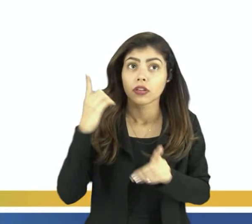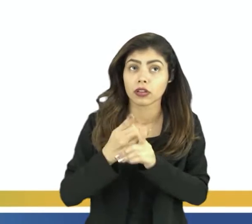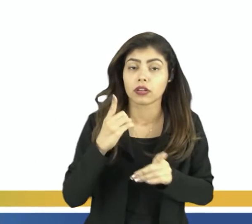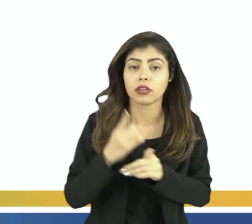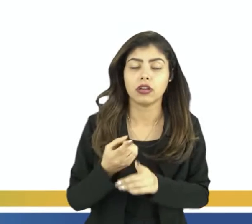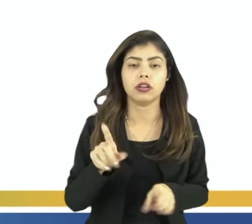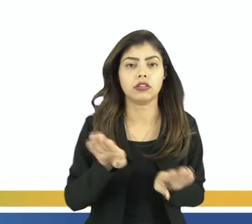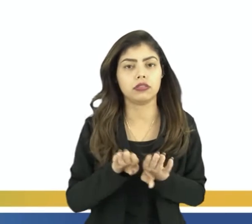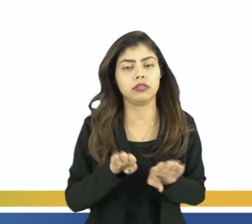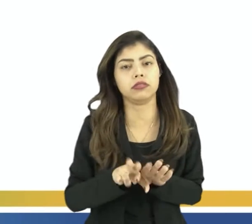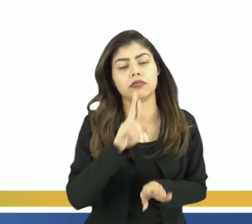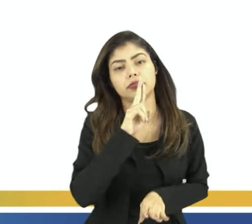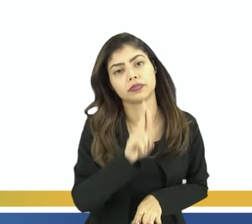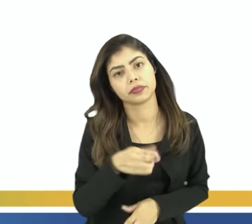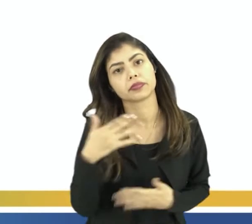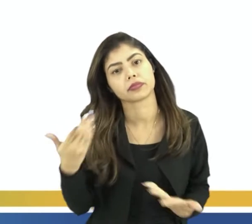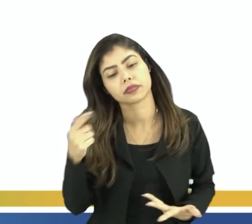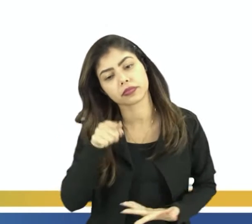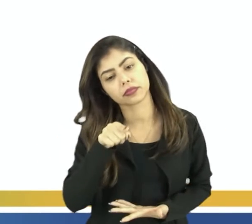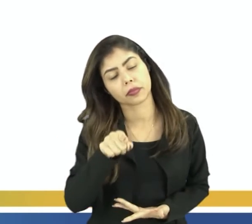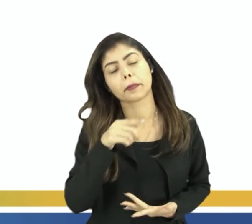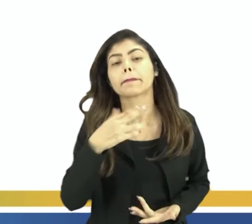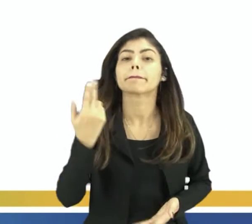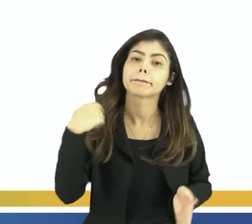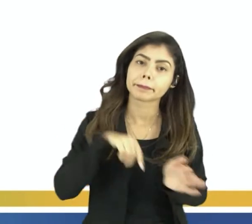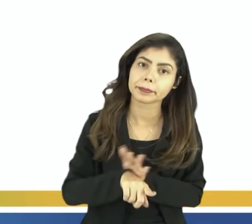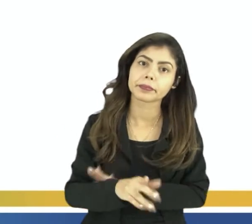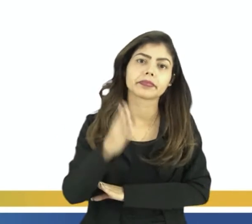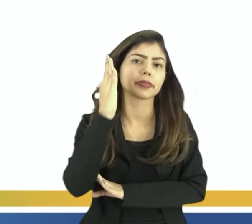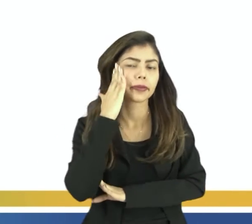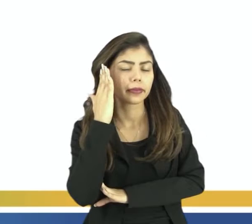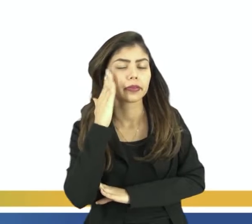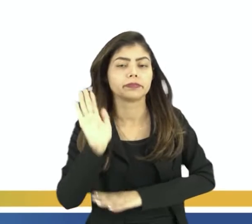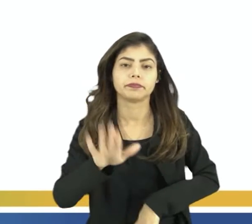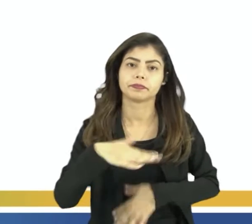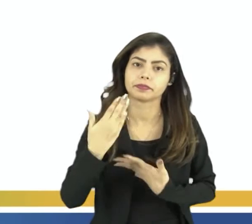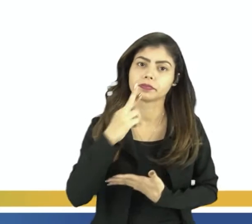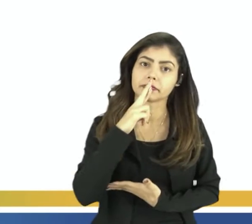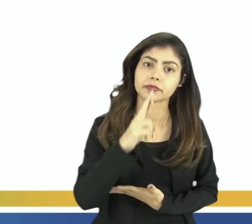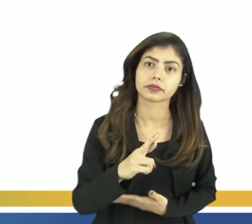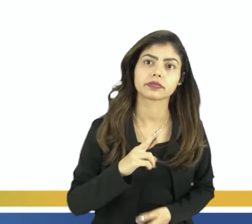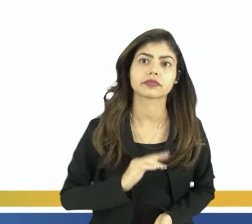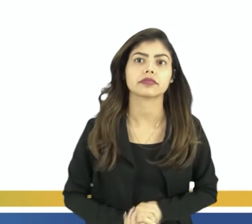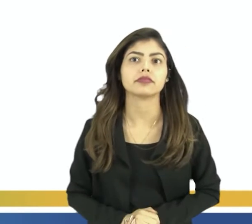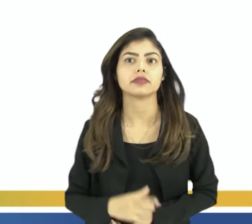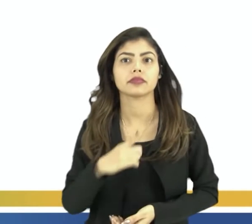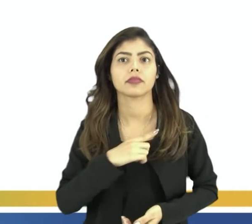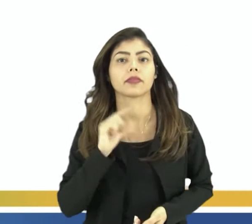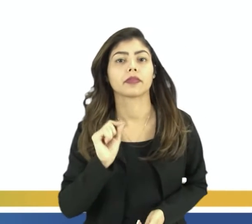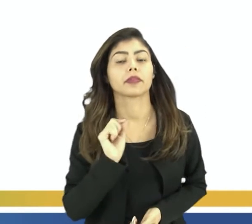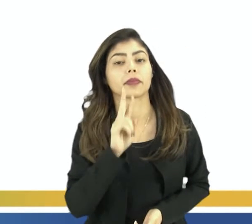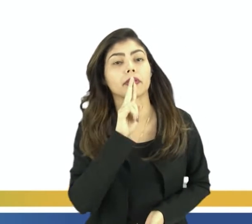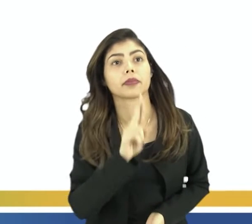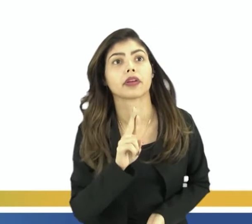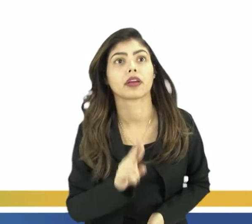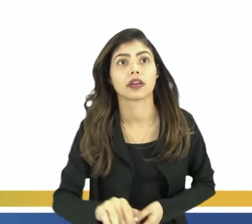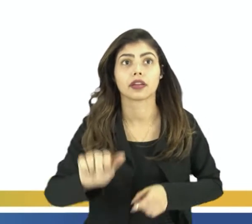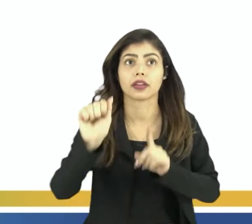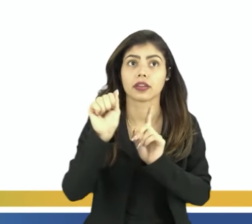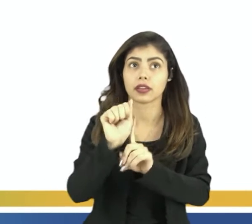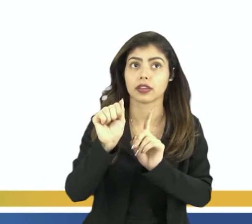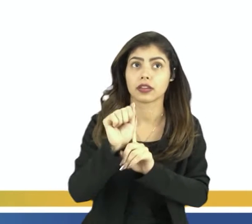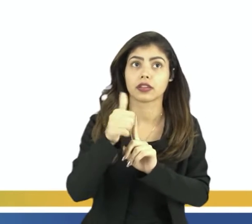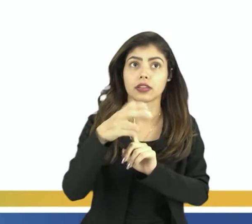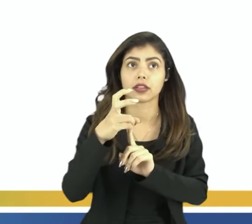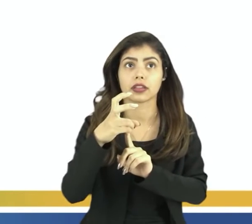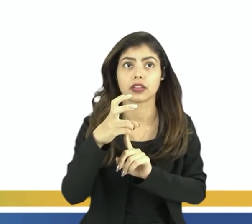encontrar, nós vamos fazer, né, a resolução dessa questão para entender qual vai ser a resposta. Nós temos aí como resposta letra A,